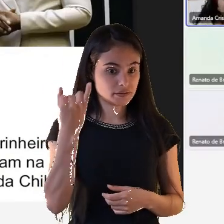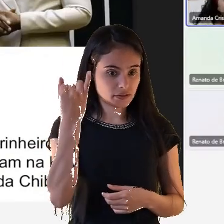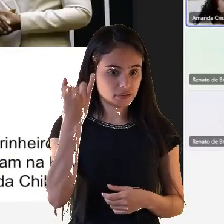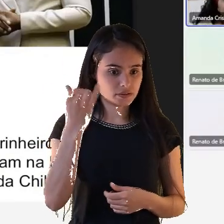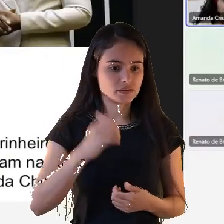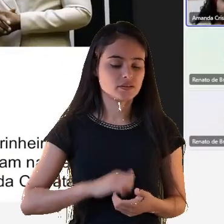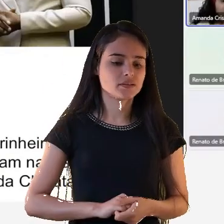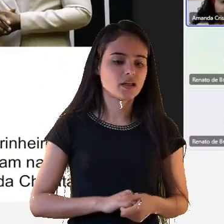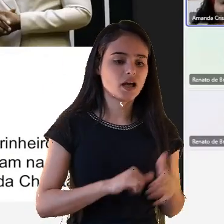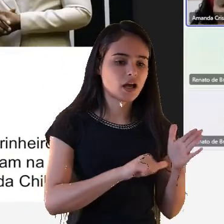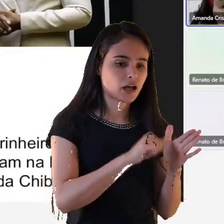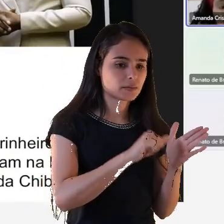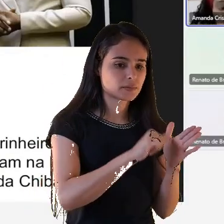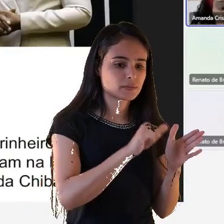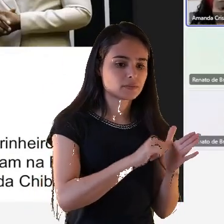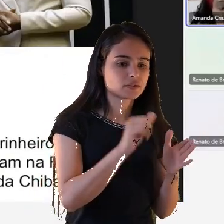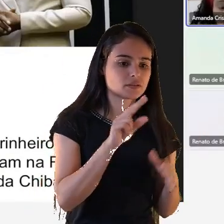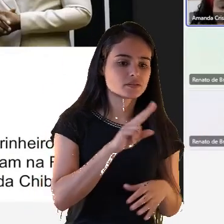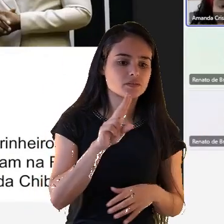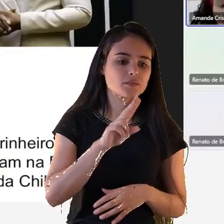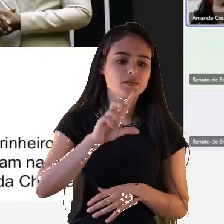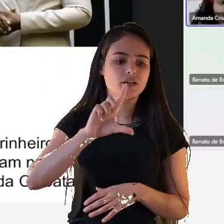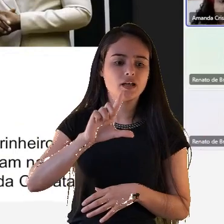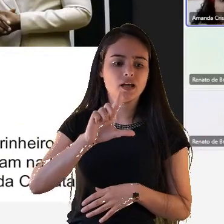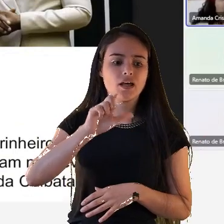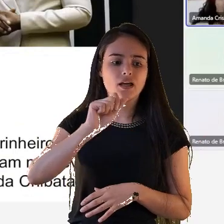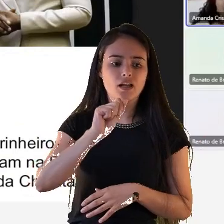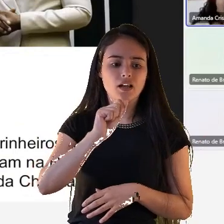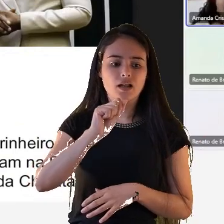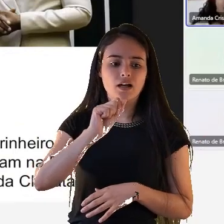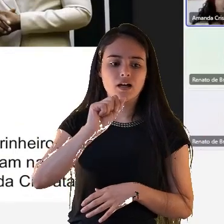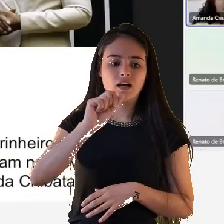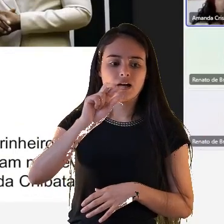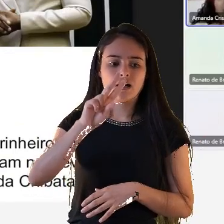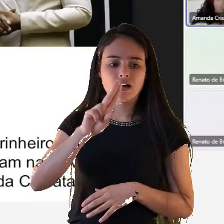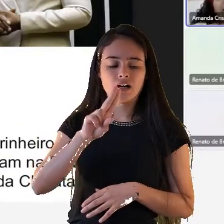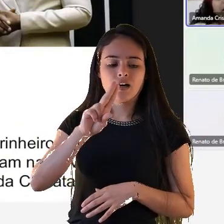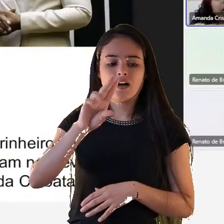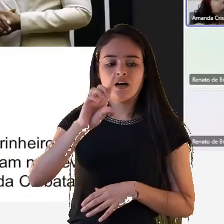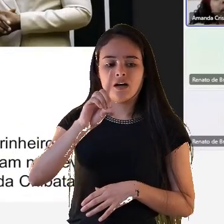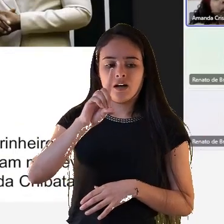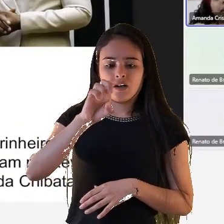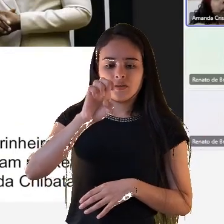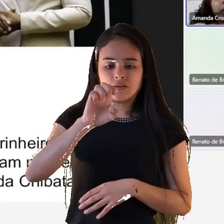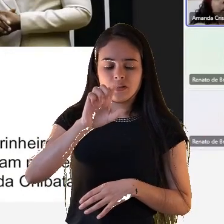essa primeira aí é a Laudelina de Campos Melo, né? Que